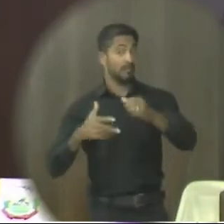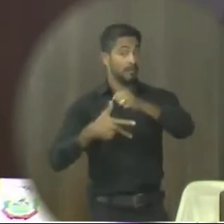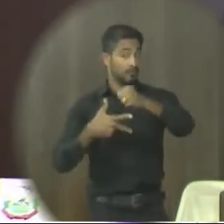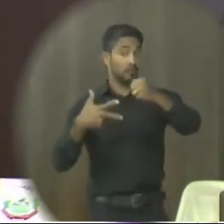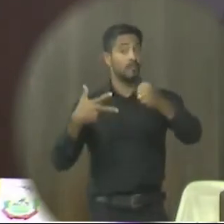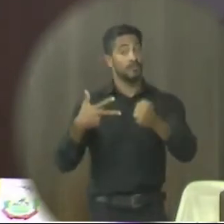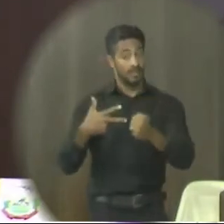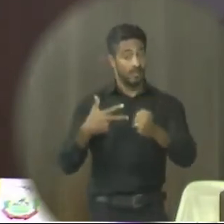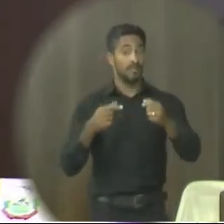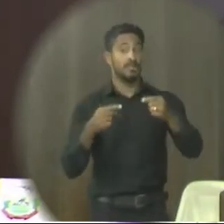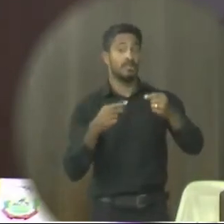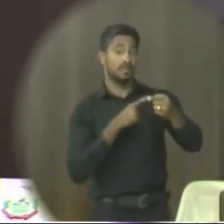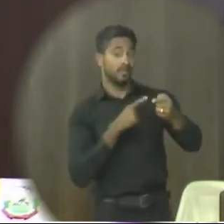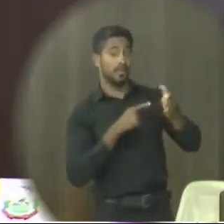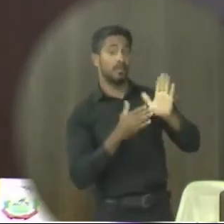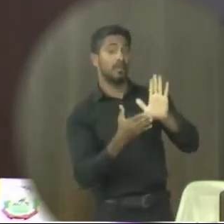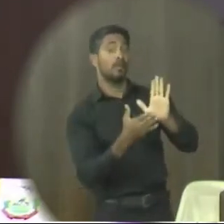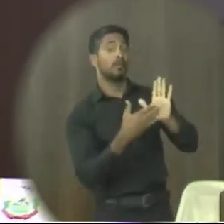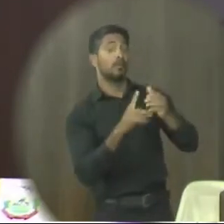Constituição Federal de